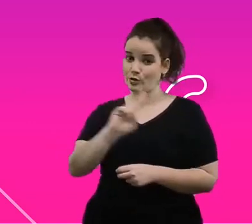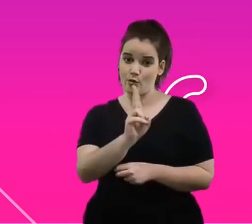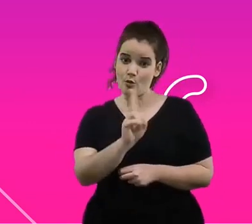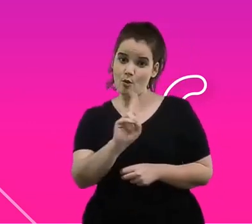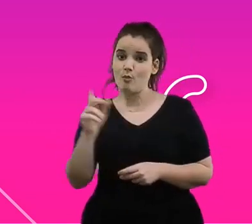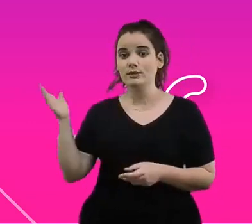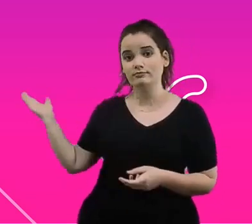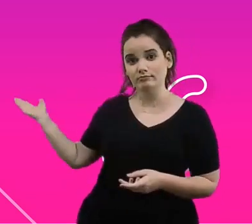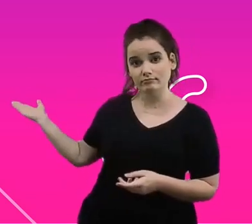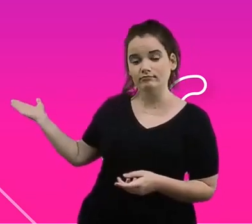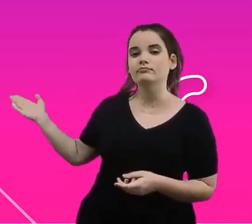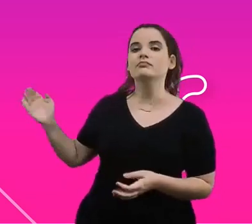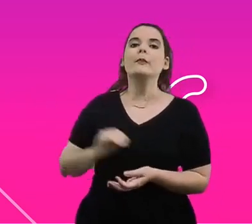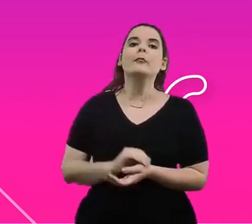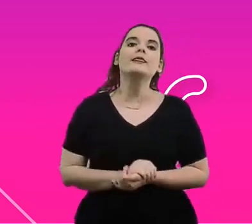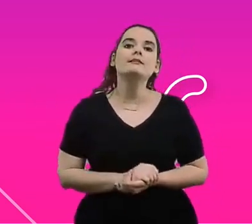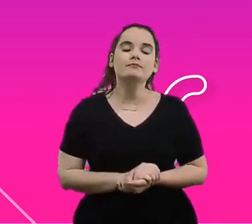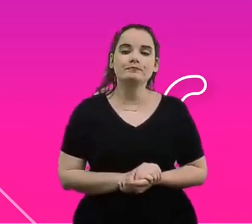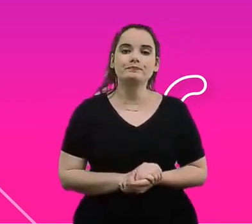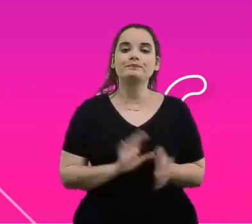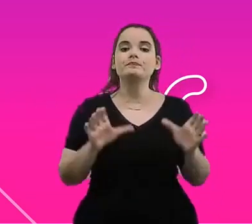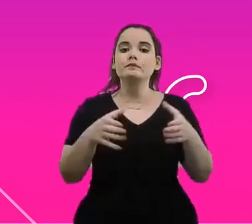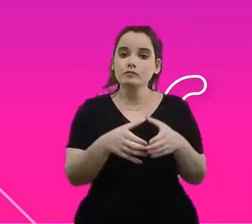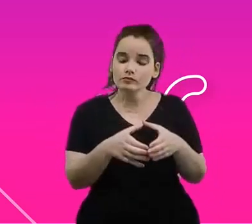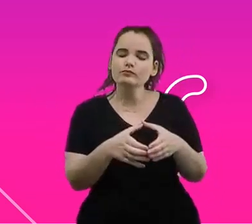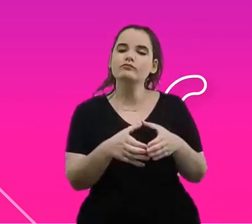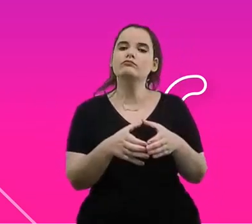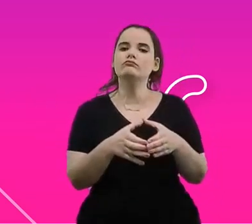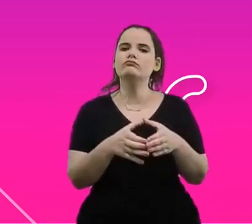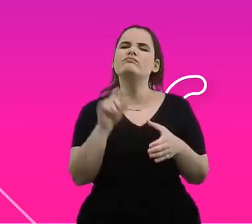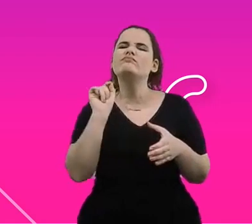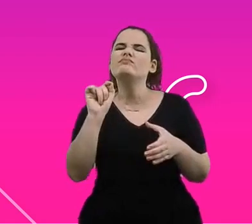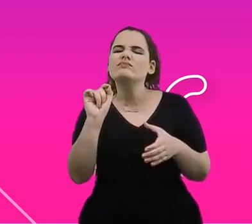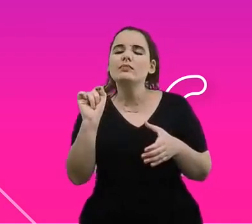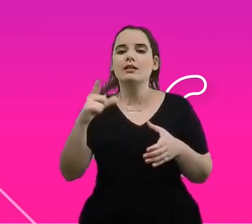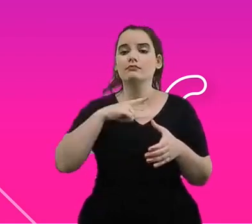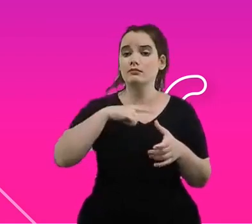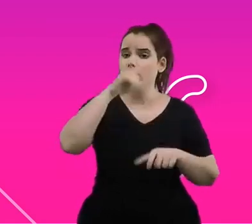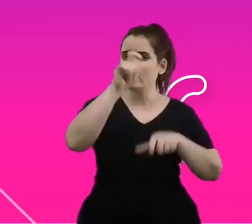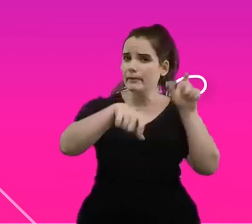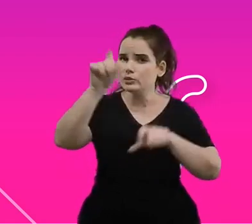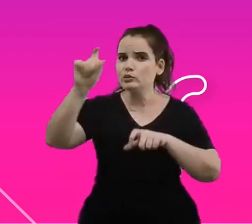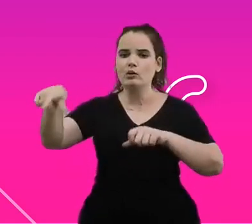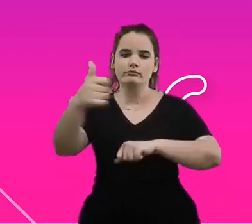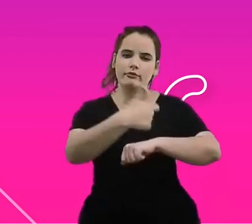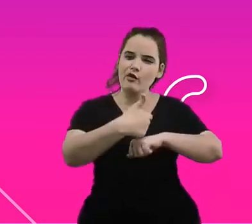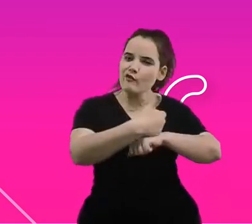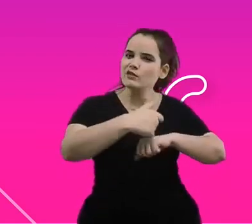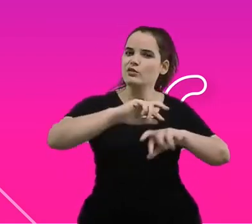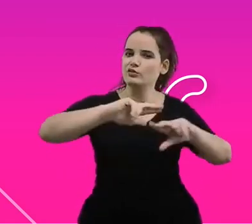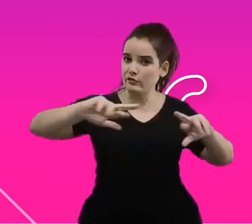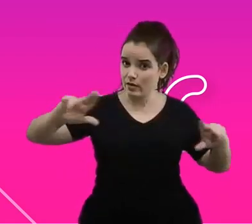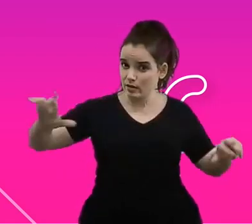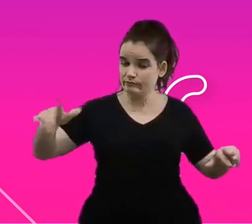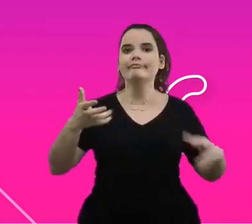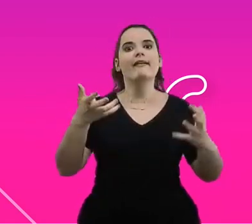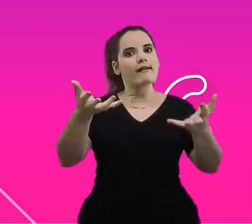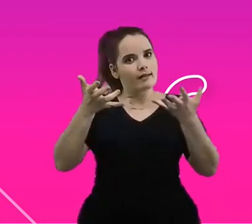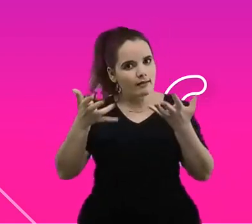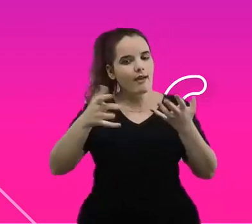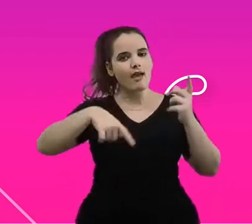é composta por pessoas de diversas características profissionais. A ideia era que fosse uma equipe multiprofissional, realmente, para